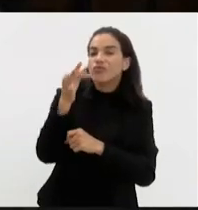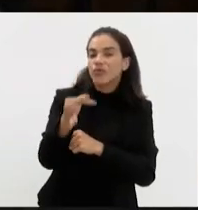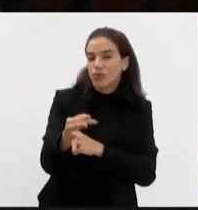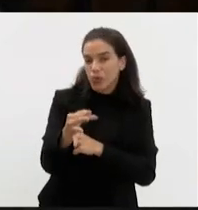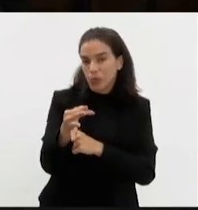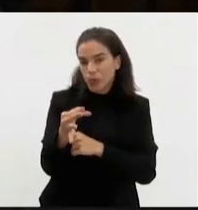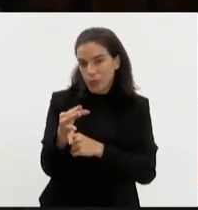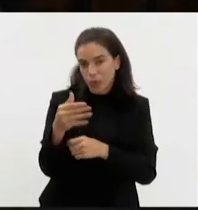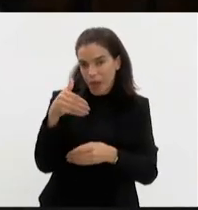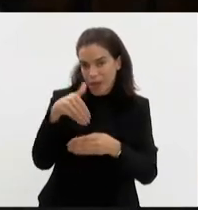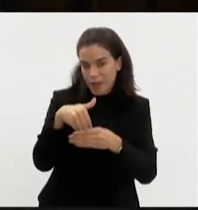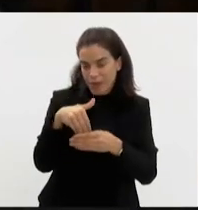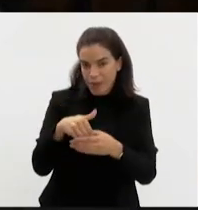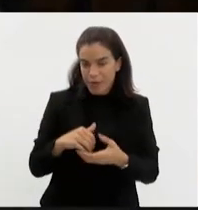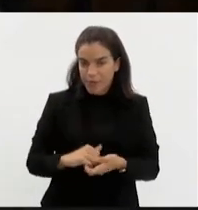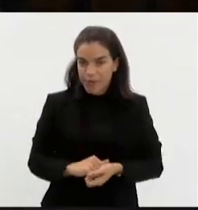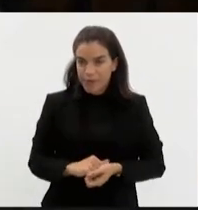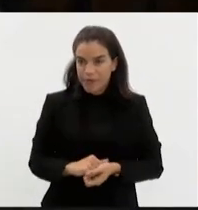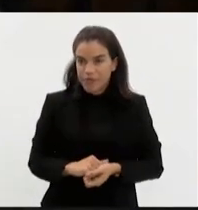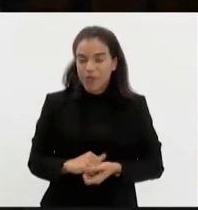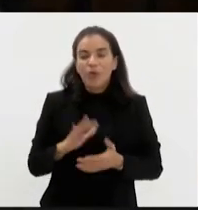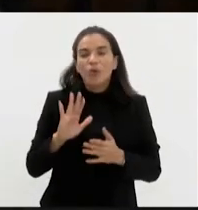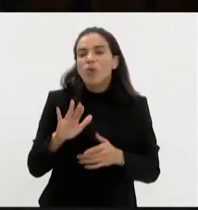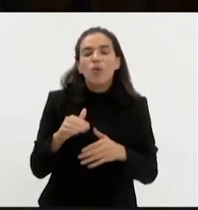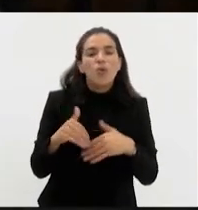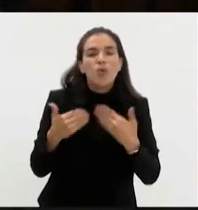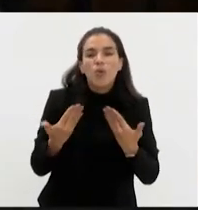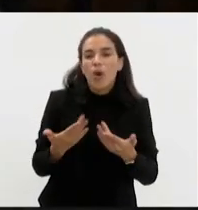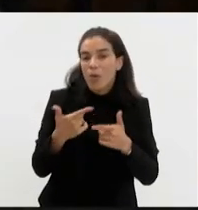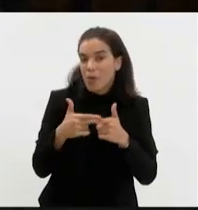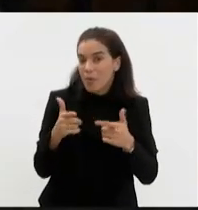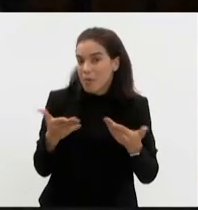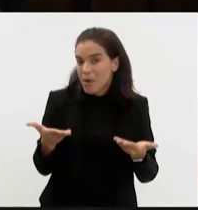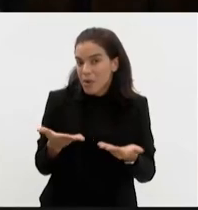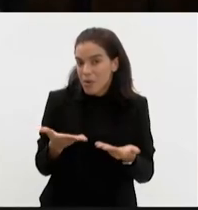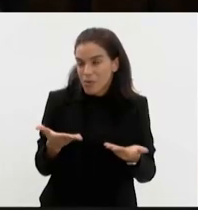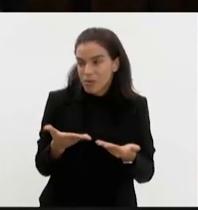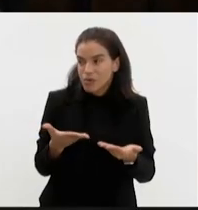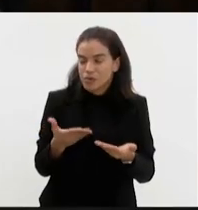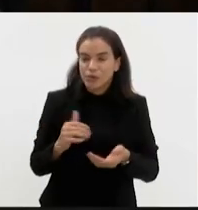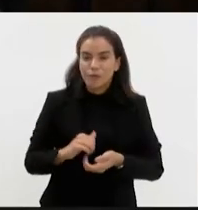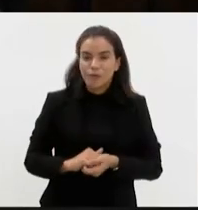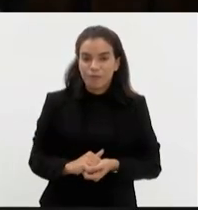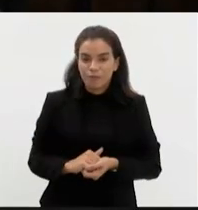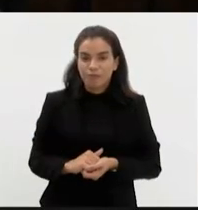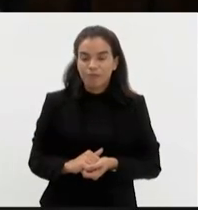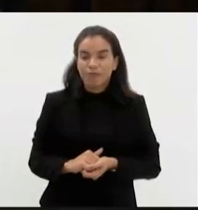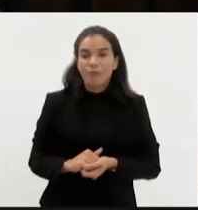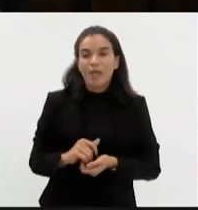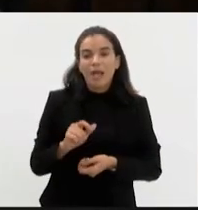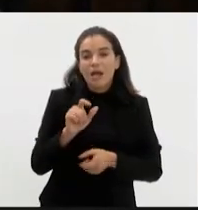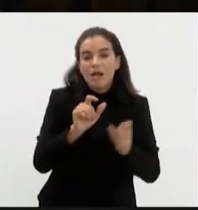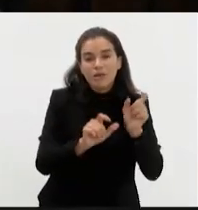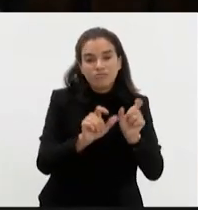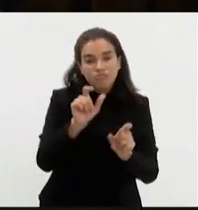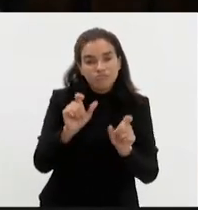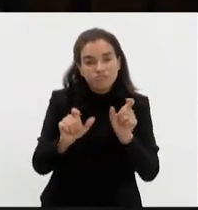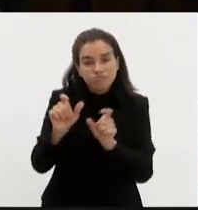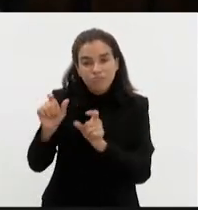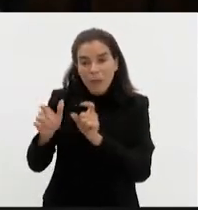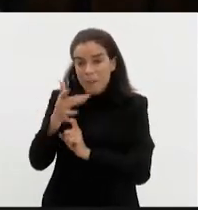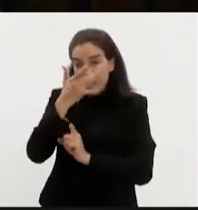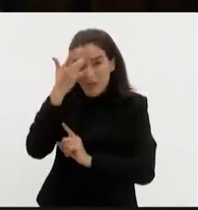e Eleitoral qual que é o problema que nós vivemos hoje atores não apenas